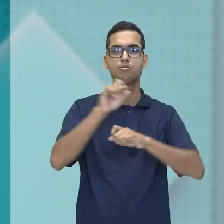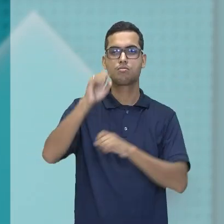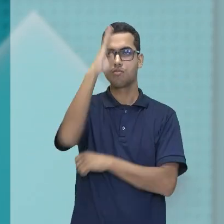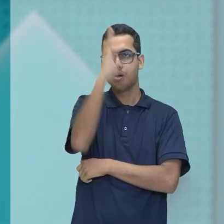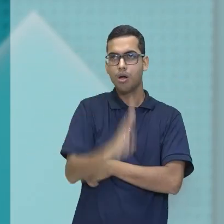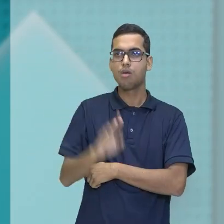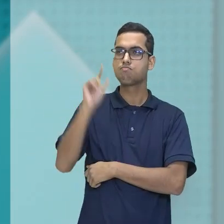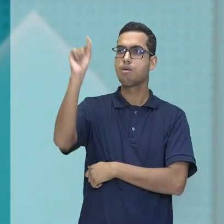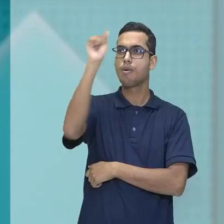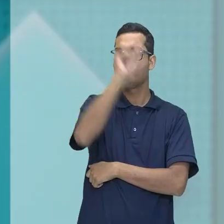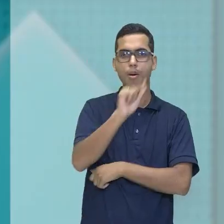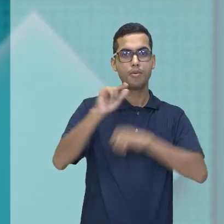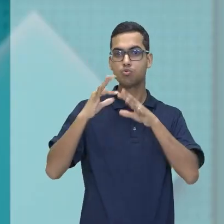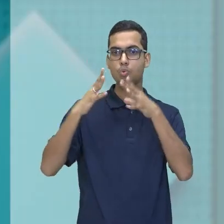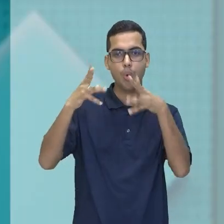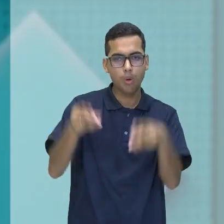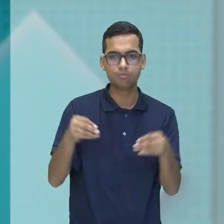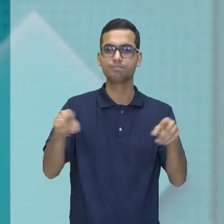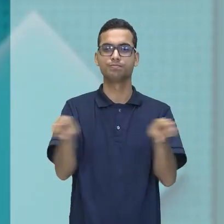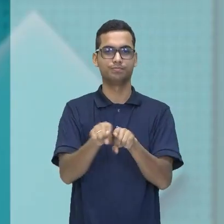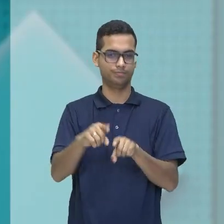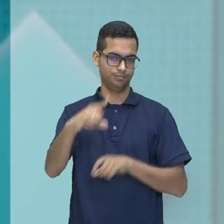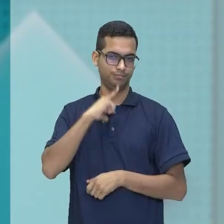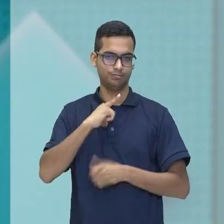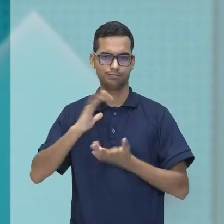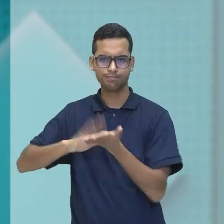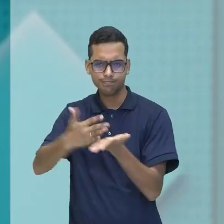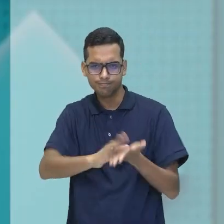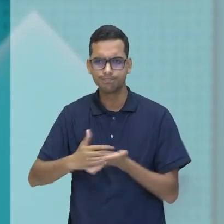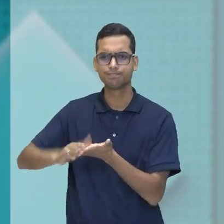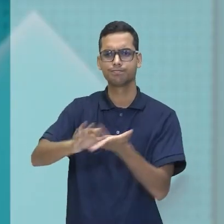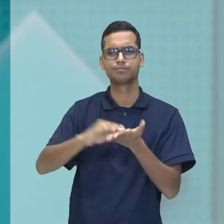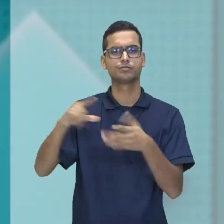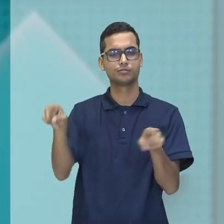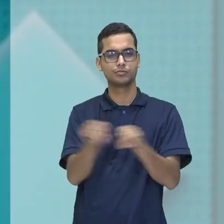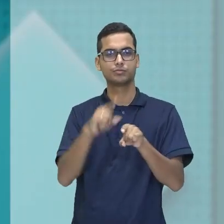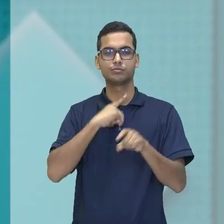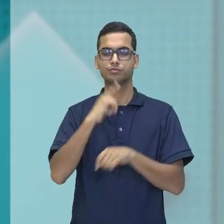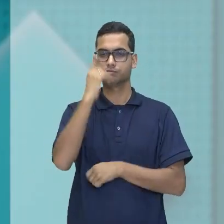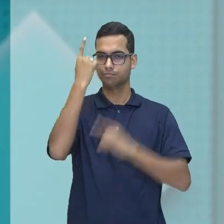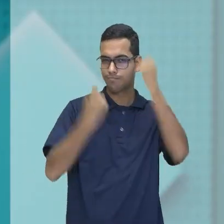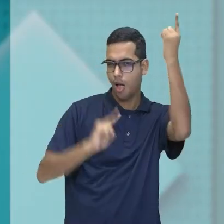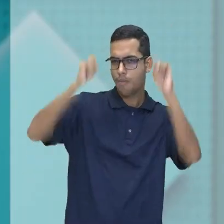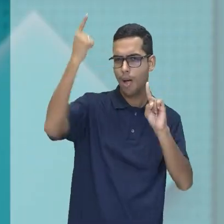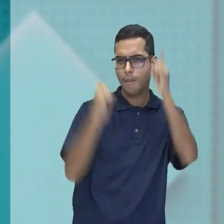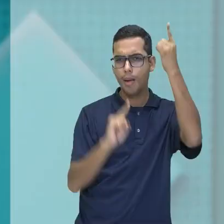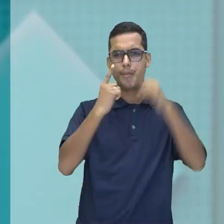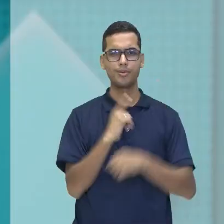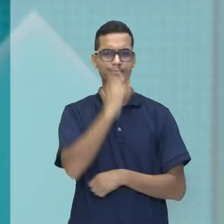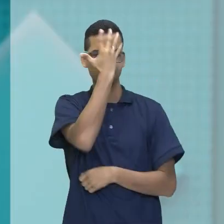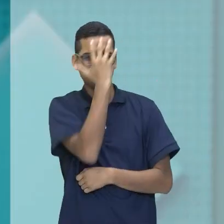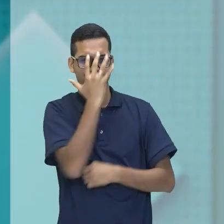ter um samba enredo. Então, a partir do samba enredo é montado todas